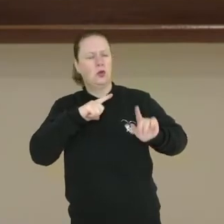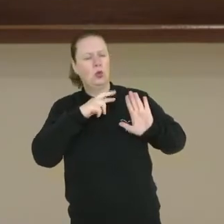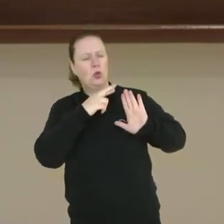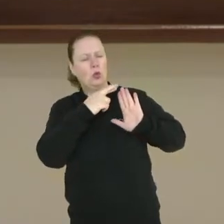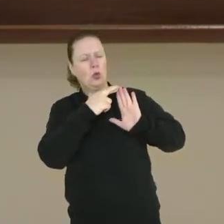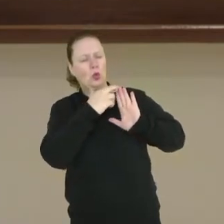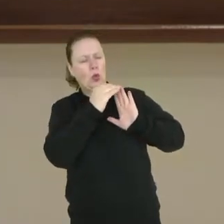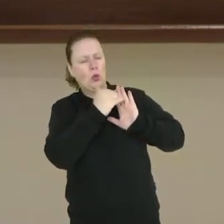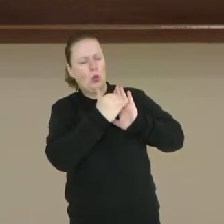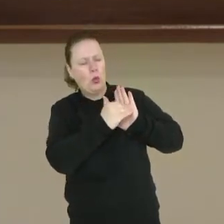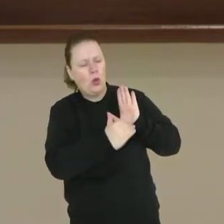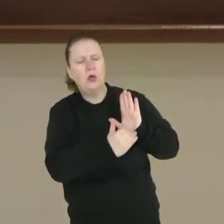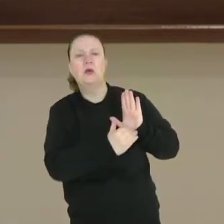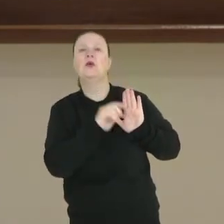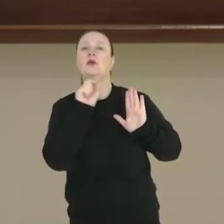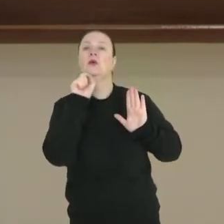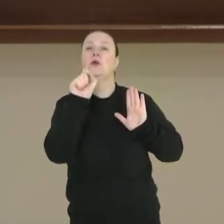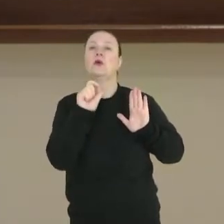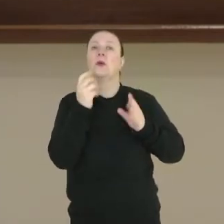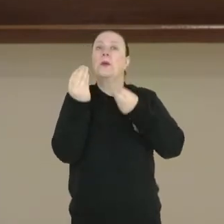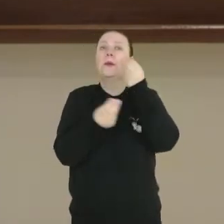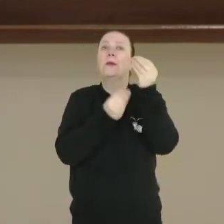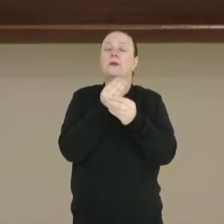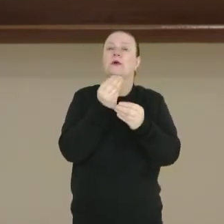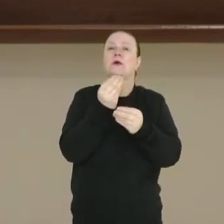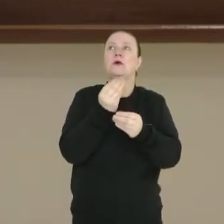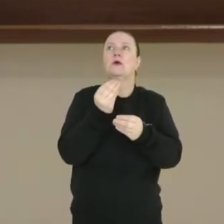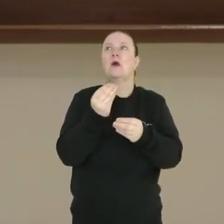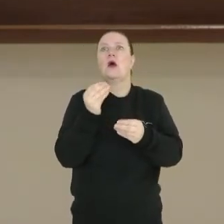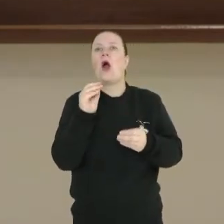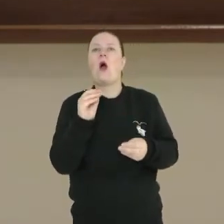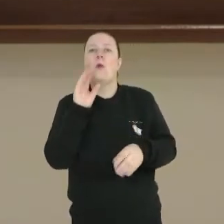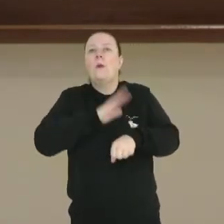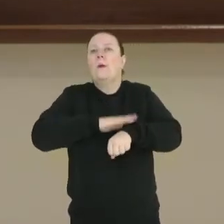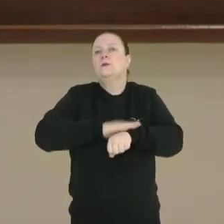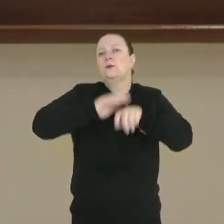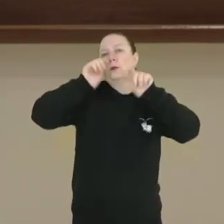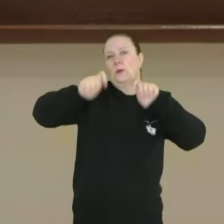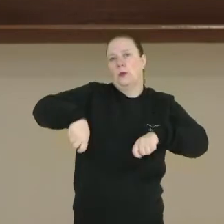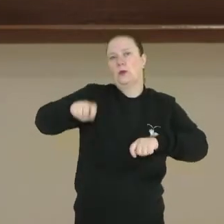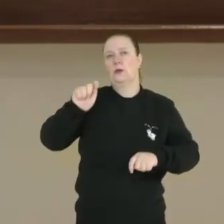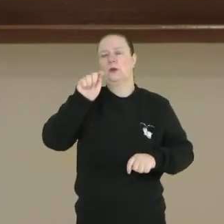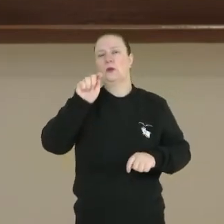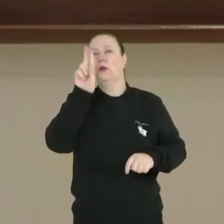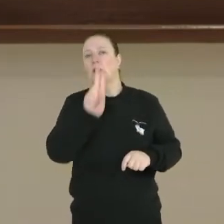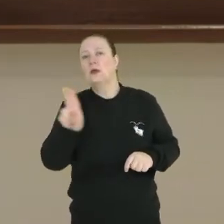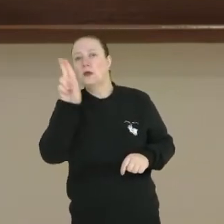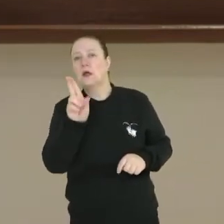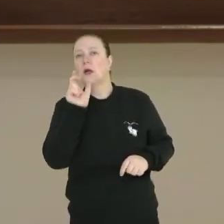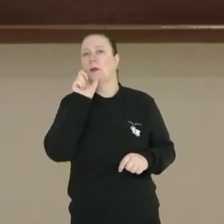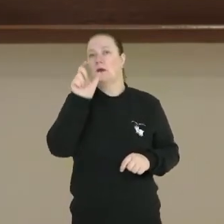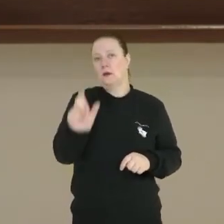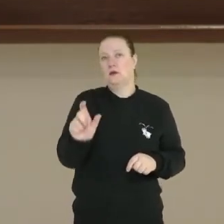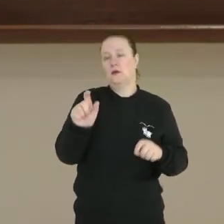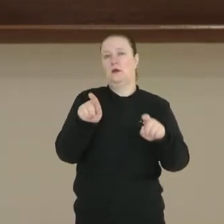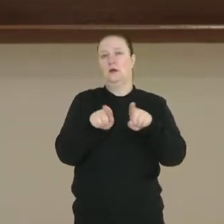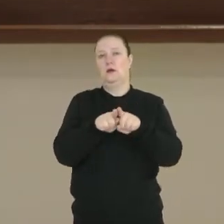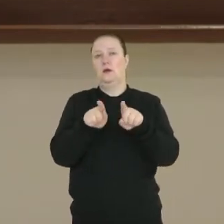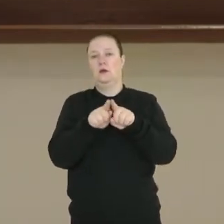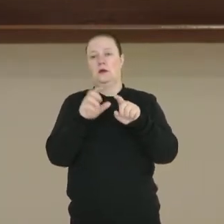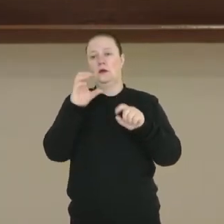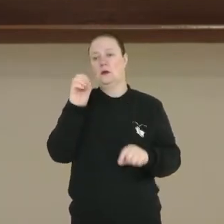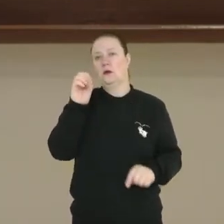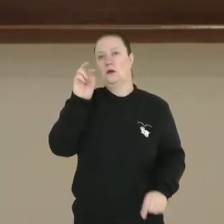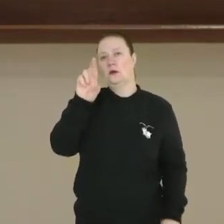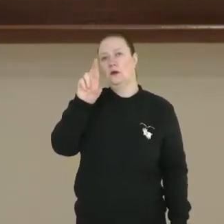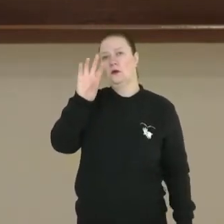gramaticais, quando que eu posso usar uma determinada palavra, quando que eu não posso. A questão da ortografia também, né, que são as